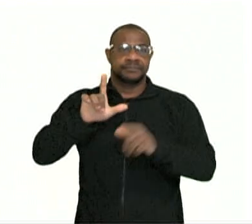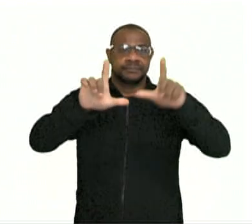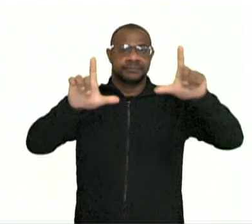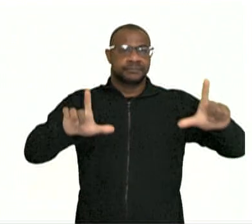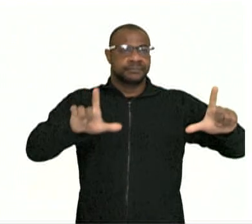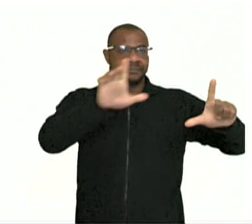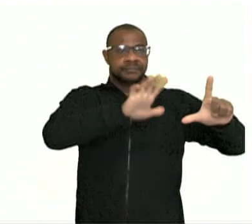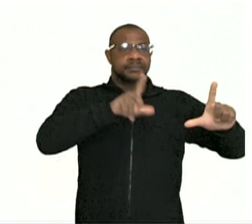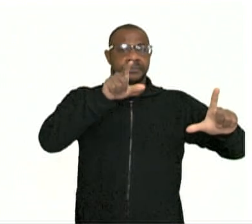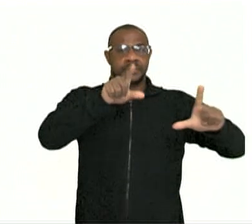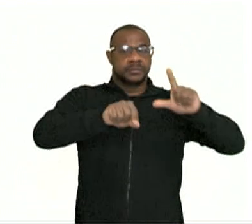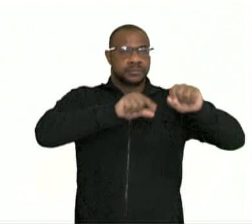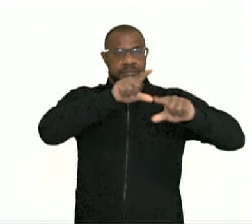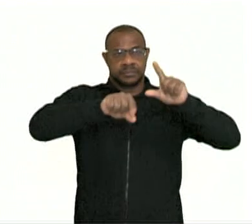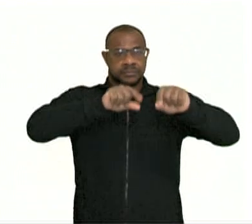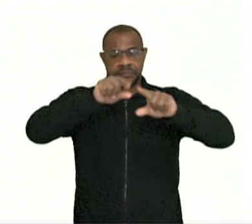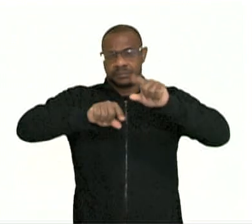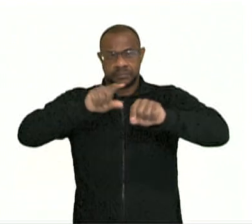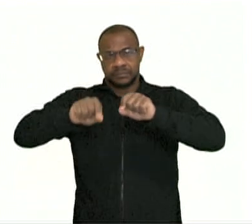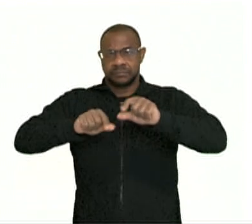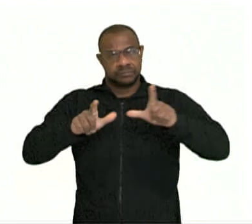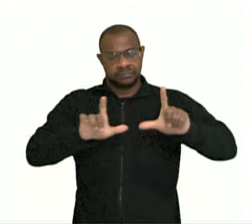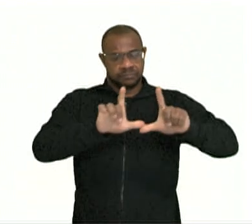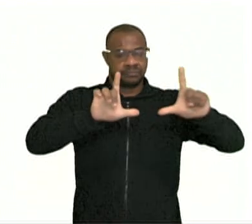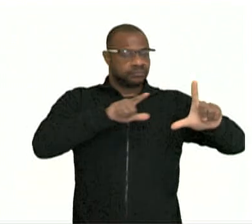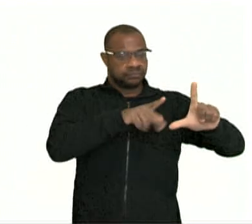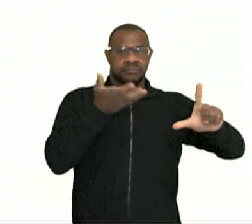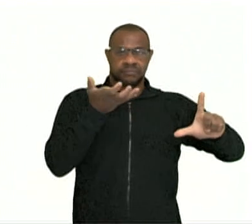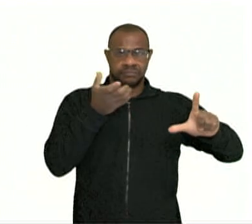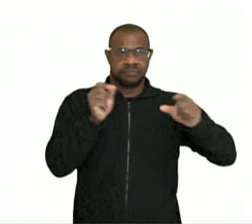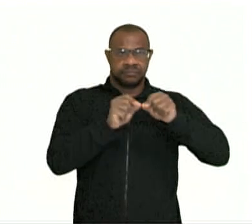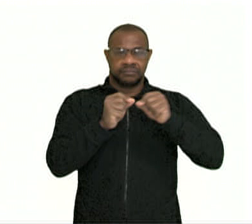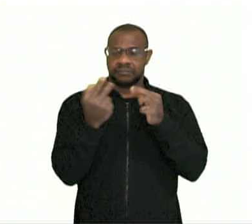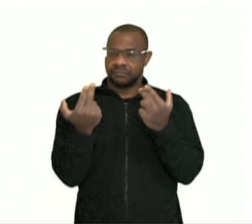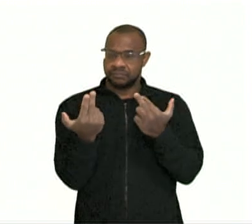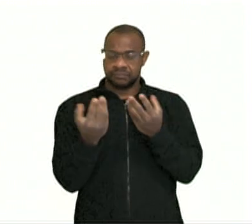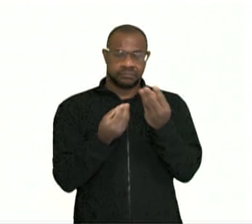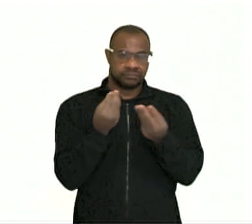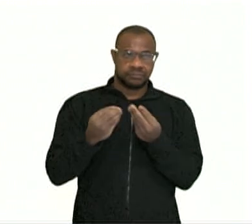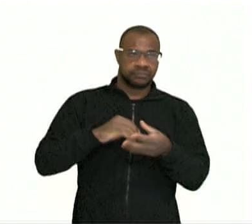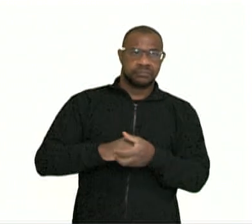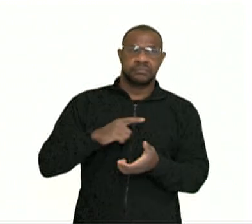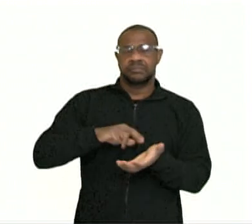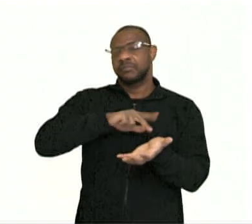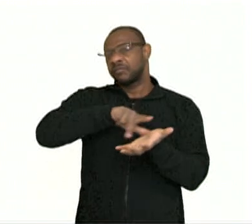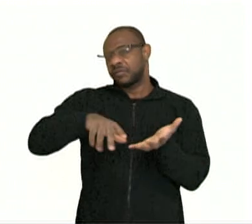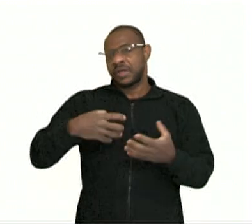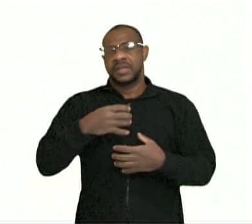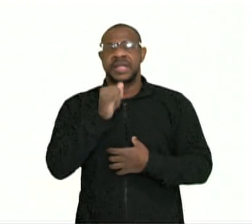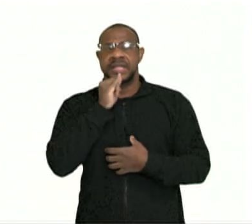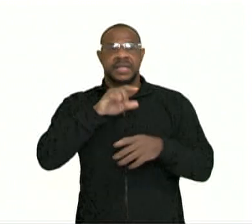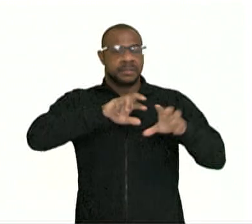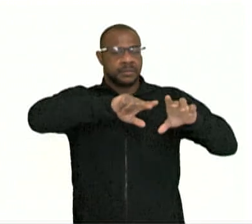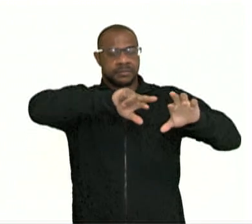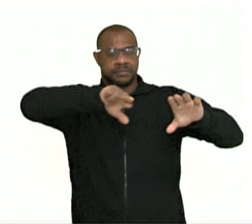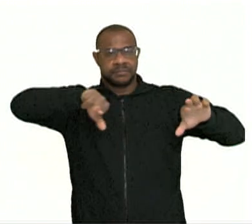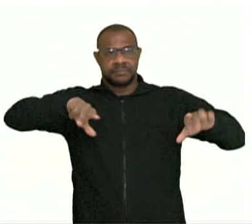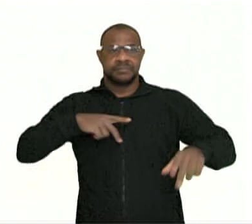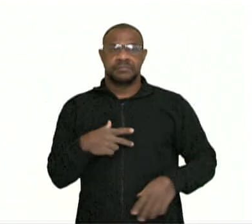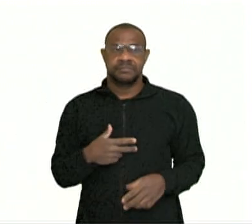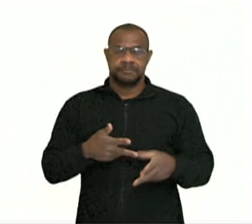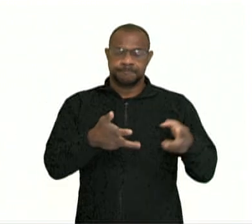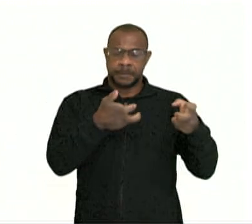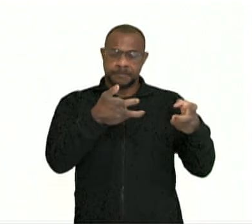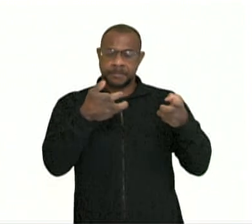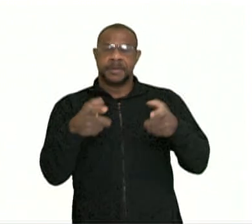Você pode escolher o tipo do cartaz que você quer, você pode ter vários modelos. Explore o